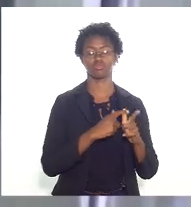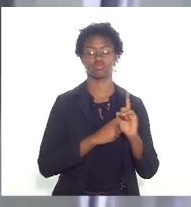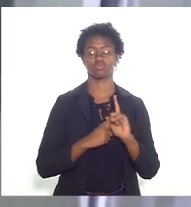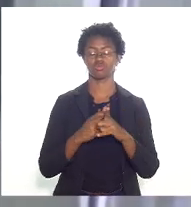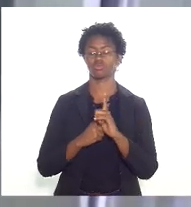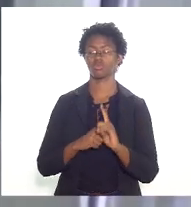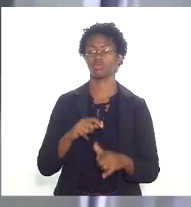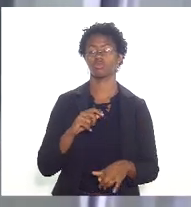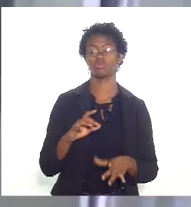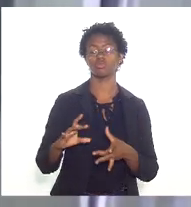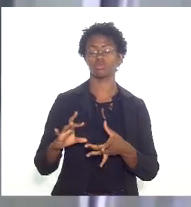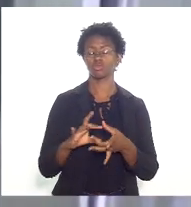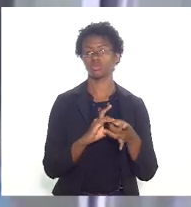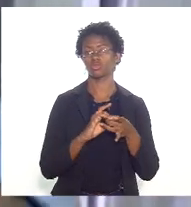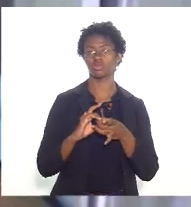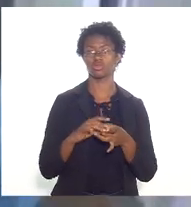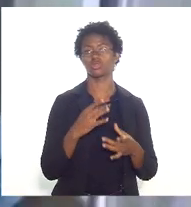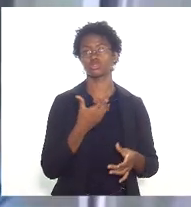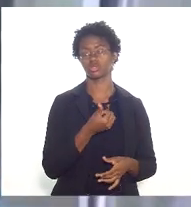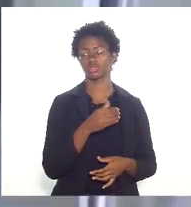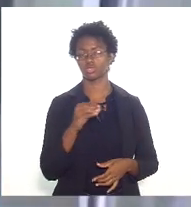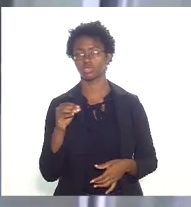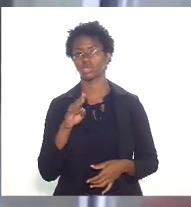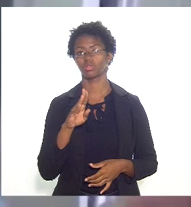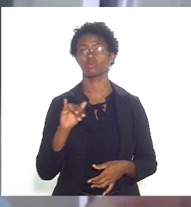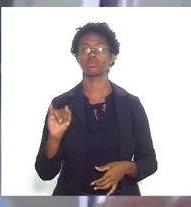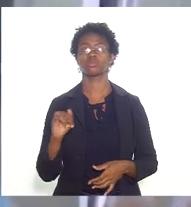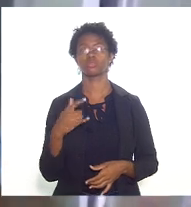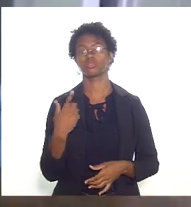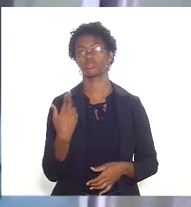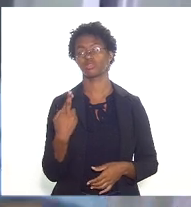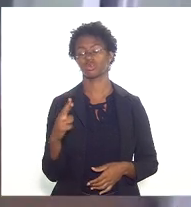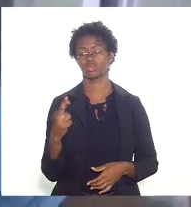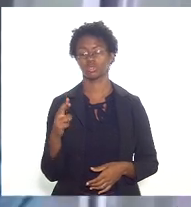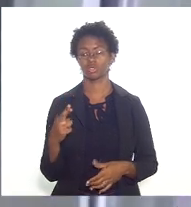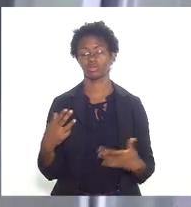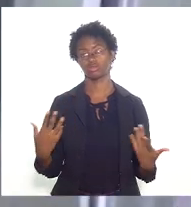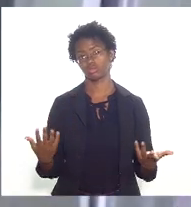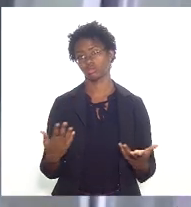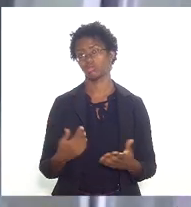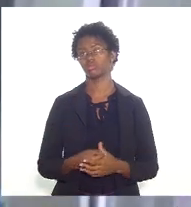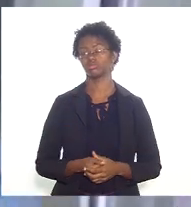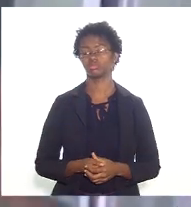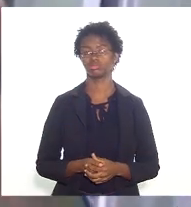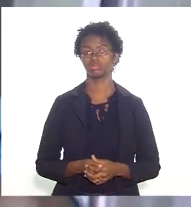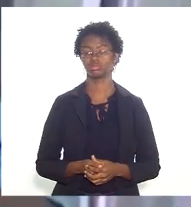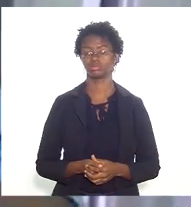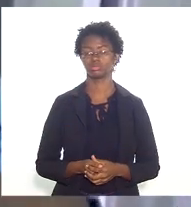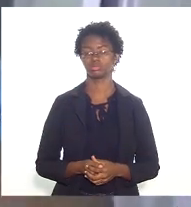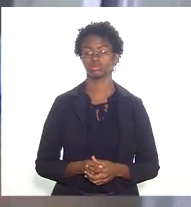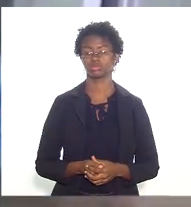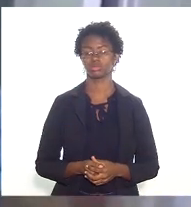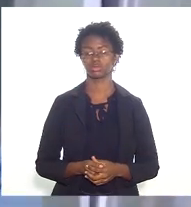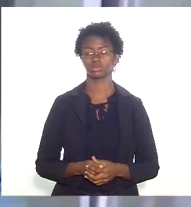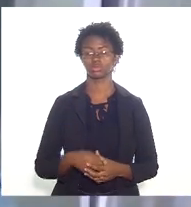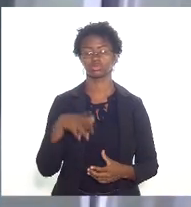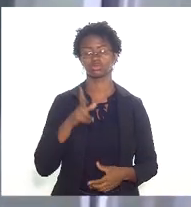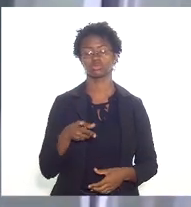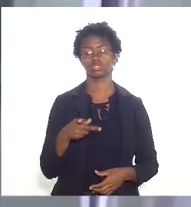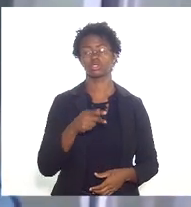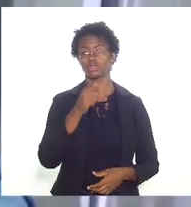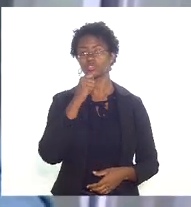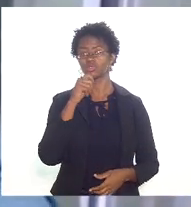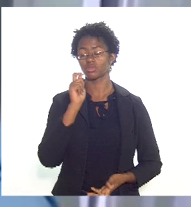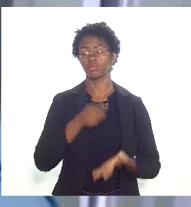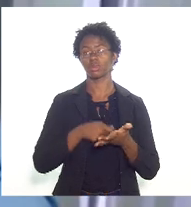avião na ordem de 600 bilhões de reais então evidentemente e que mais não seja para continuar sem pagar